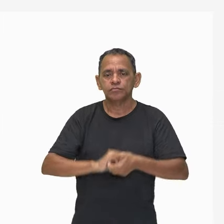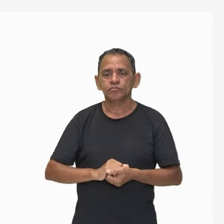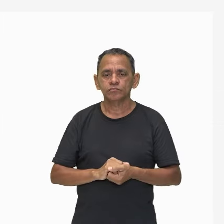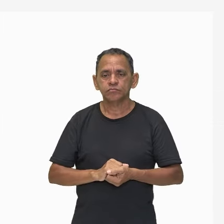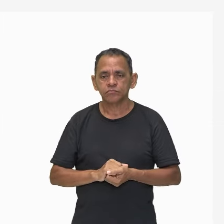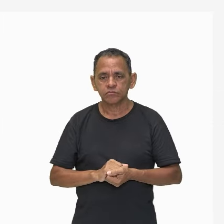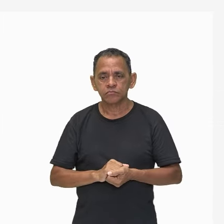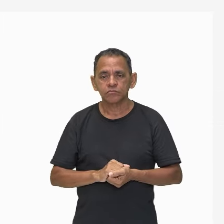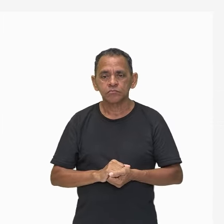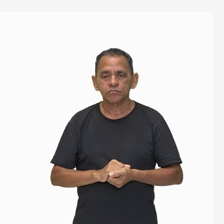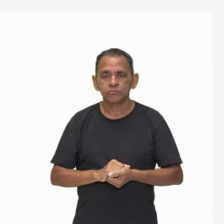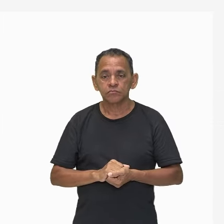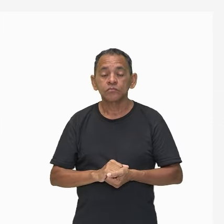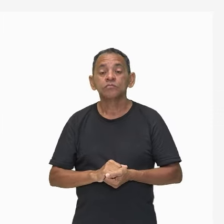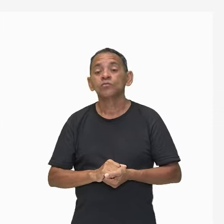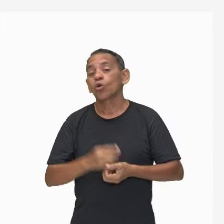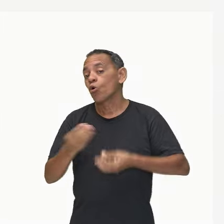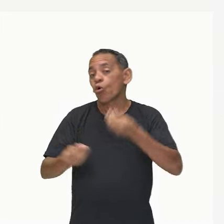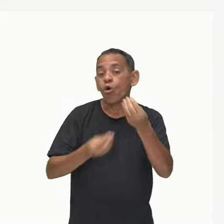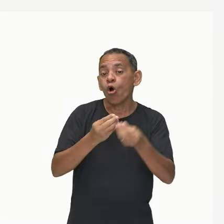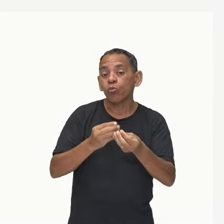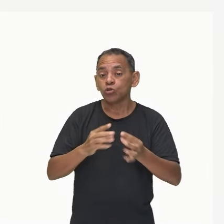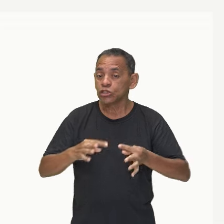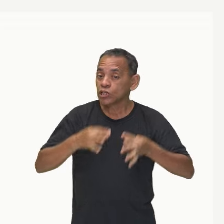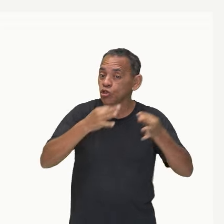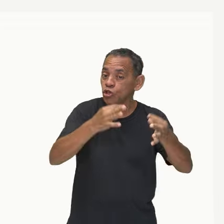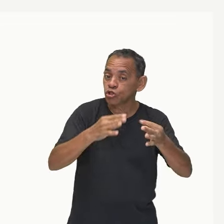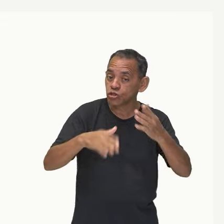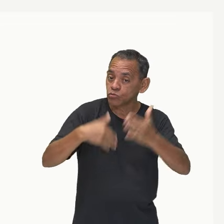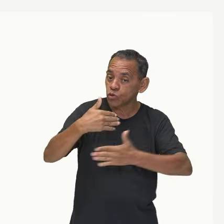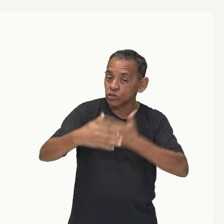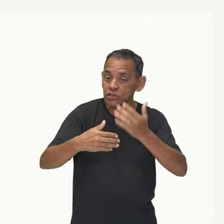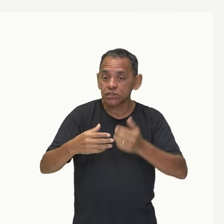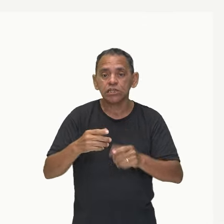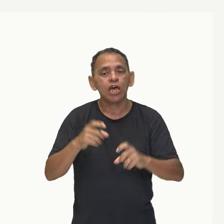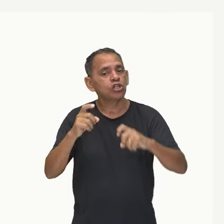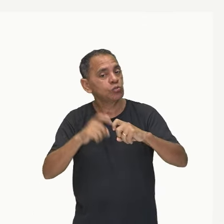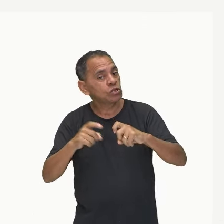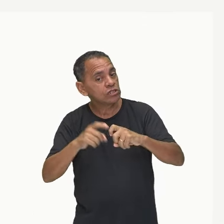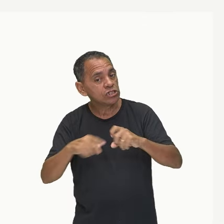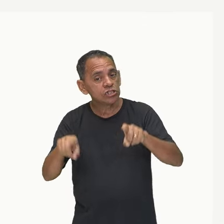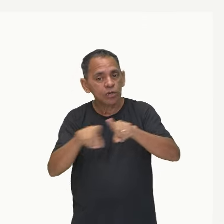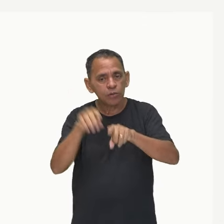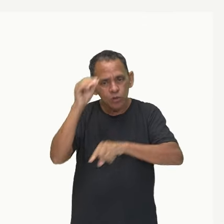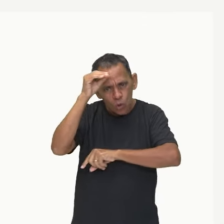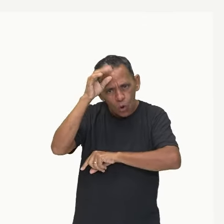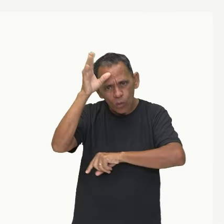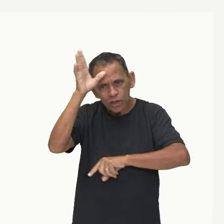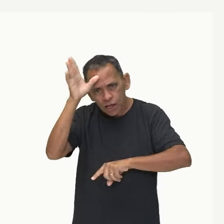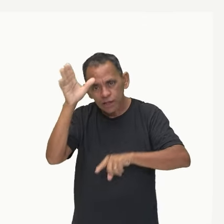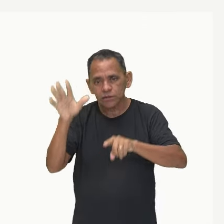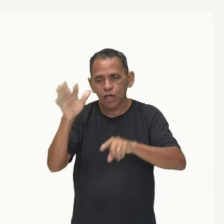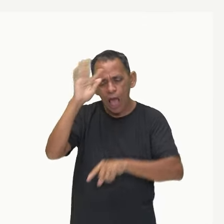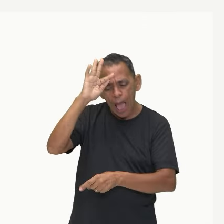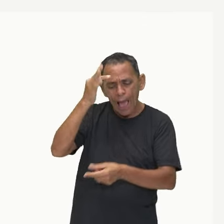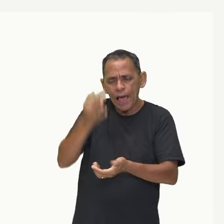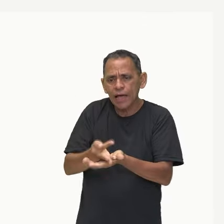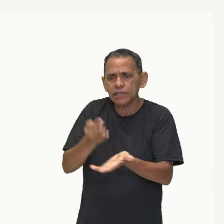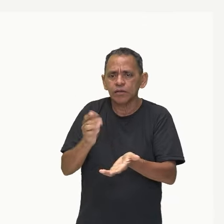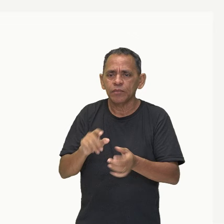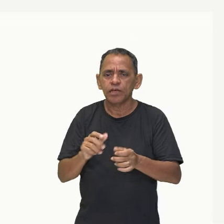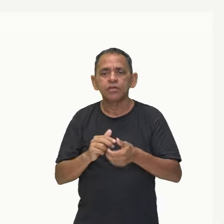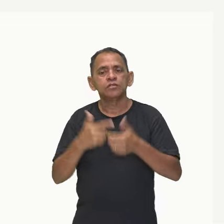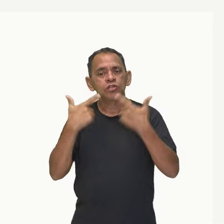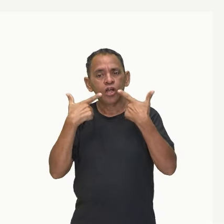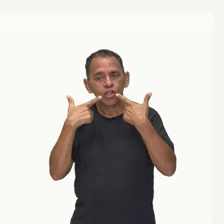tecnologia, do progresso da medicina, da compreensão, da compreensão da linguagem como um todo,